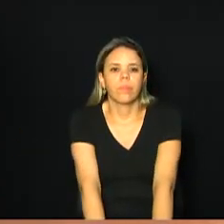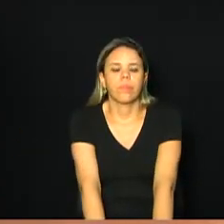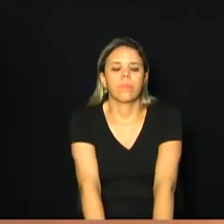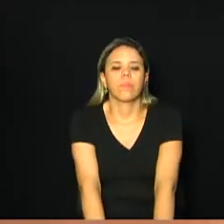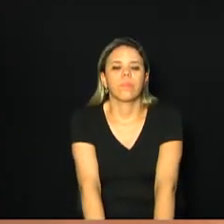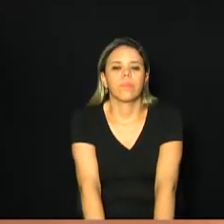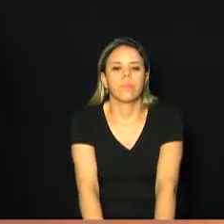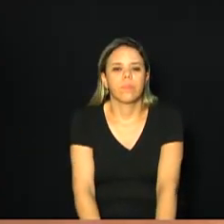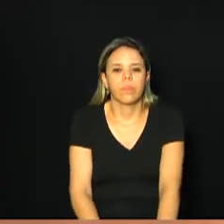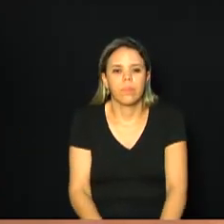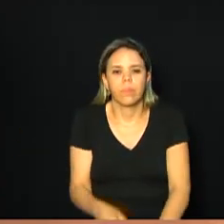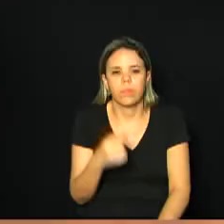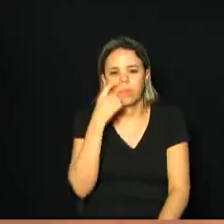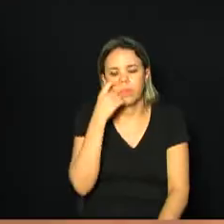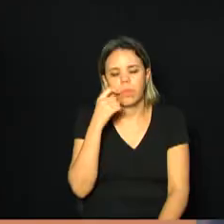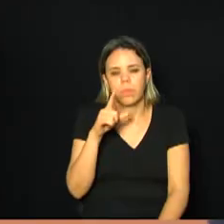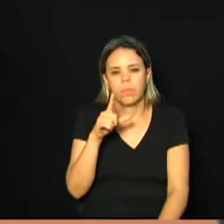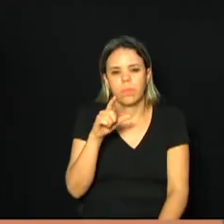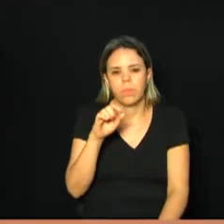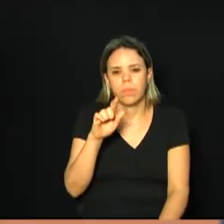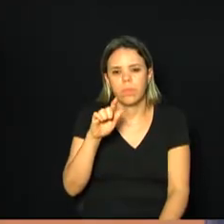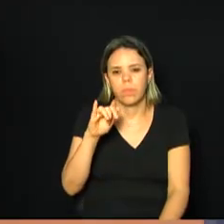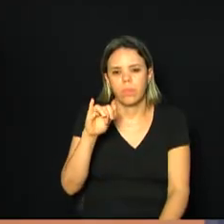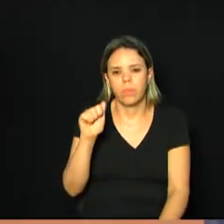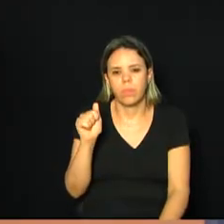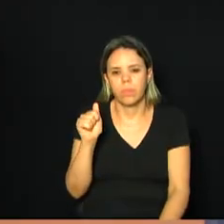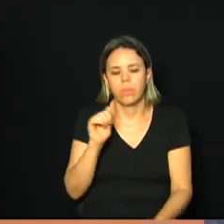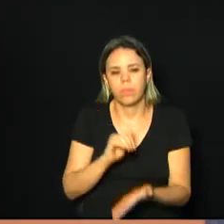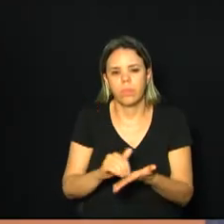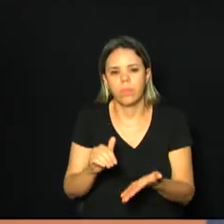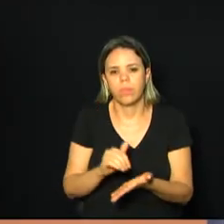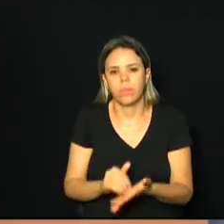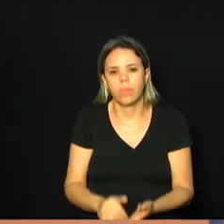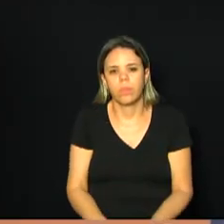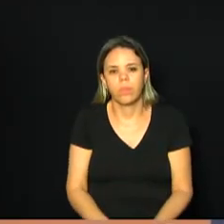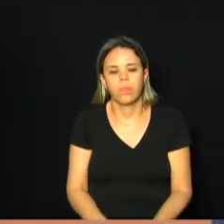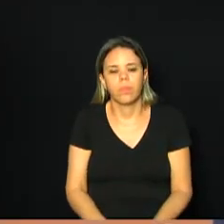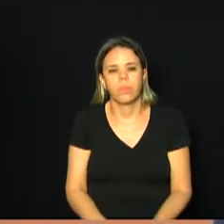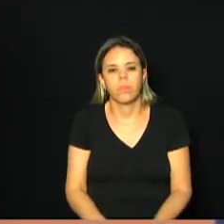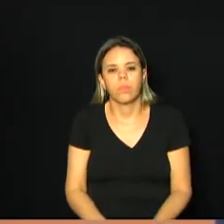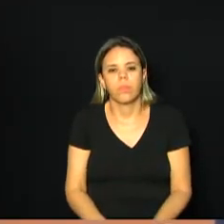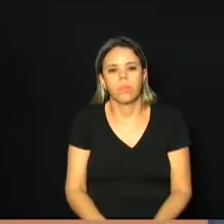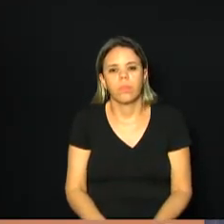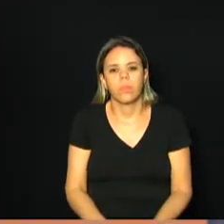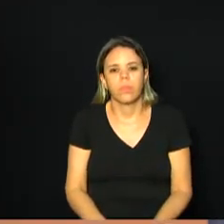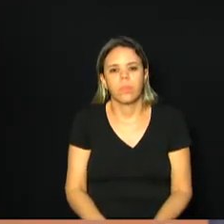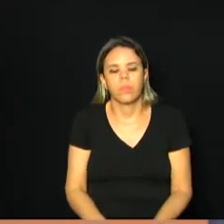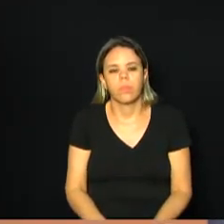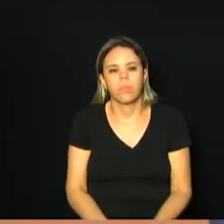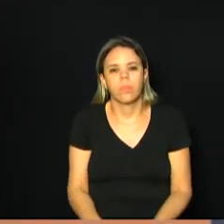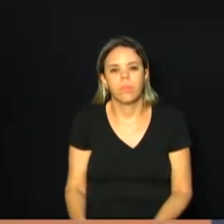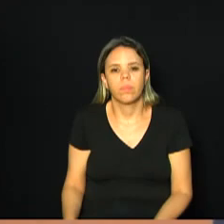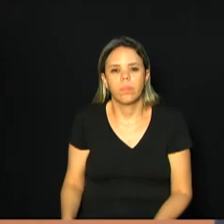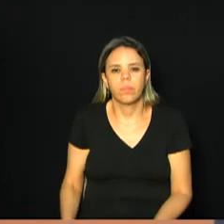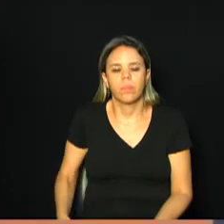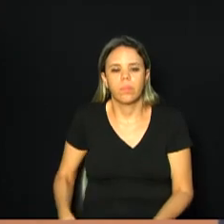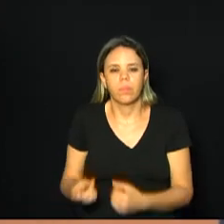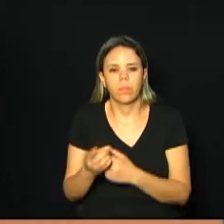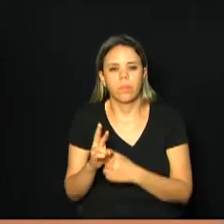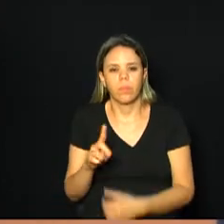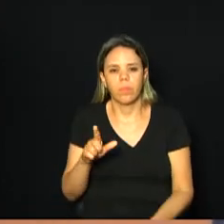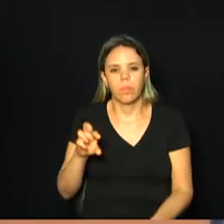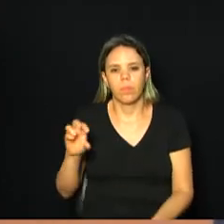o pessoal, a Lígia também, que assessora da gente aí. Quando o doutor Leandro começou a